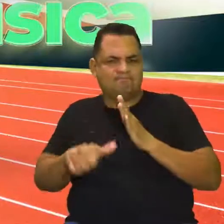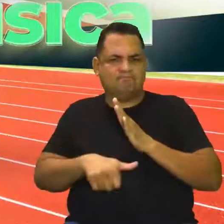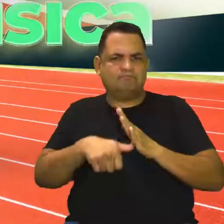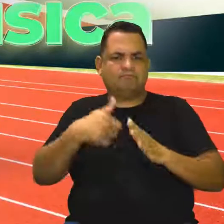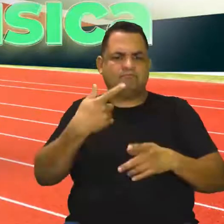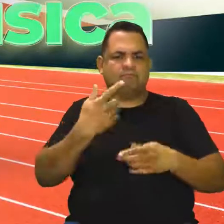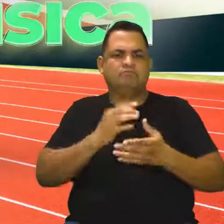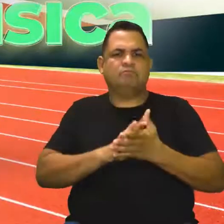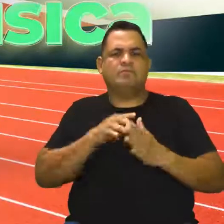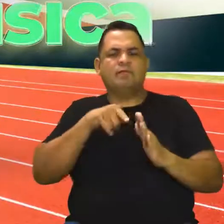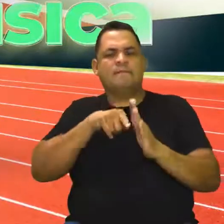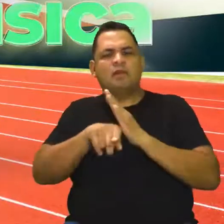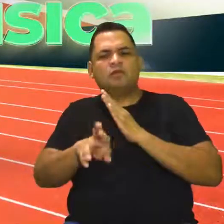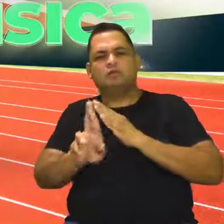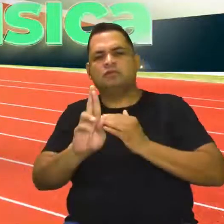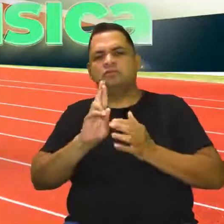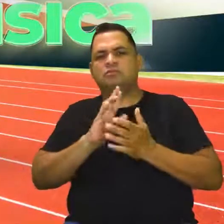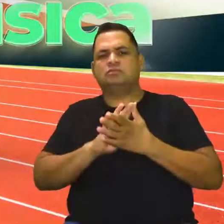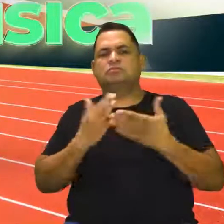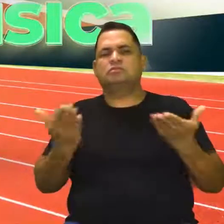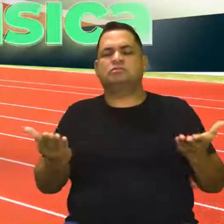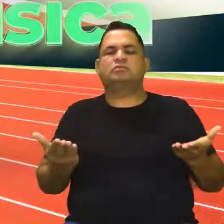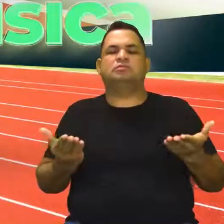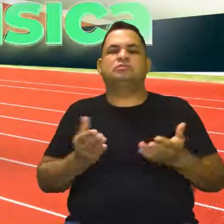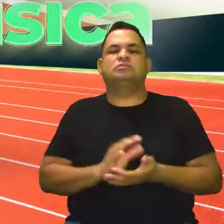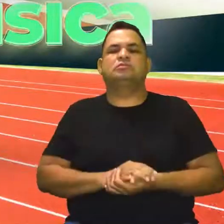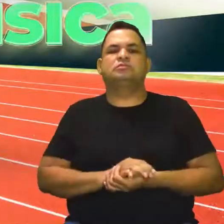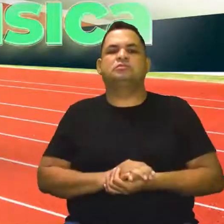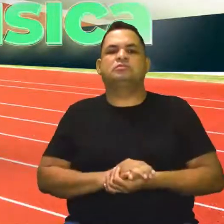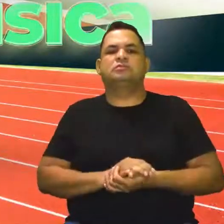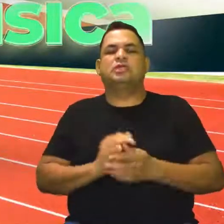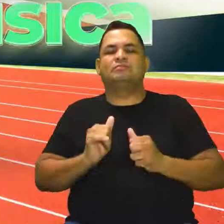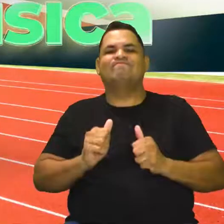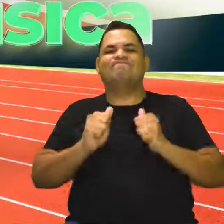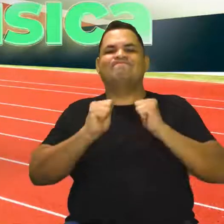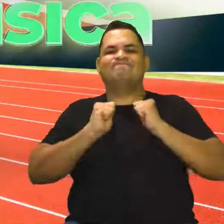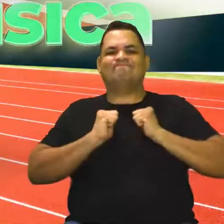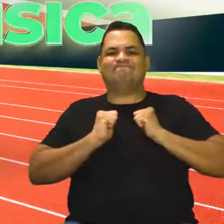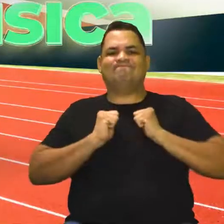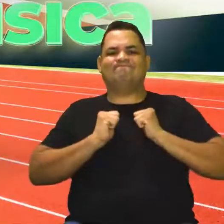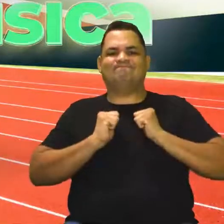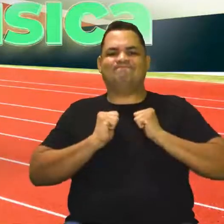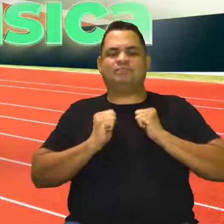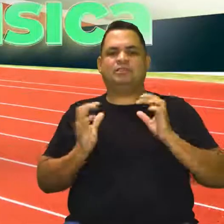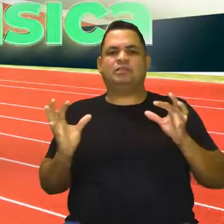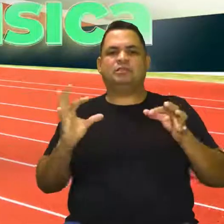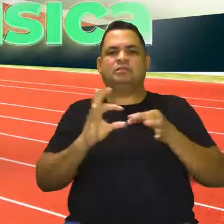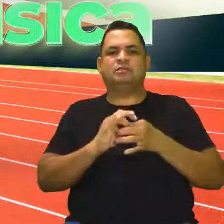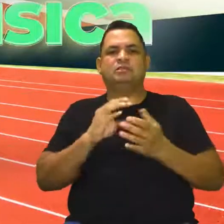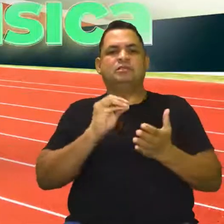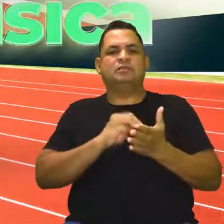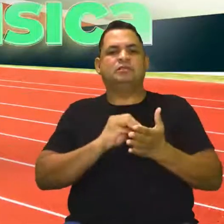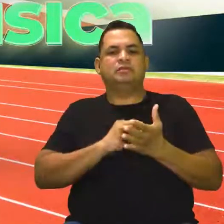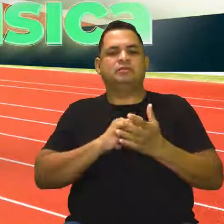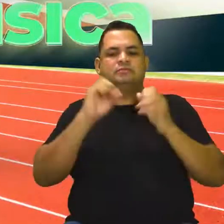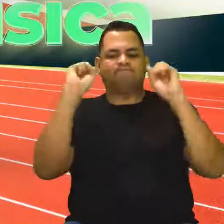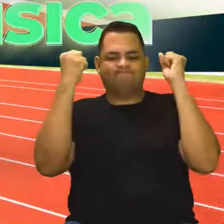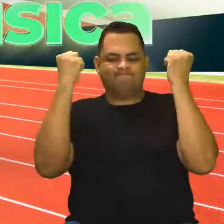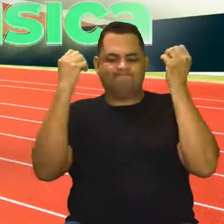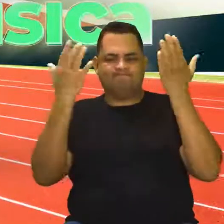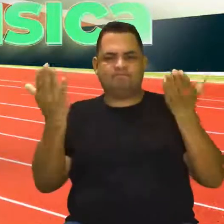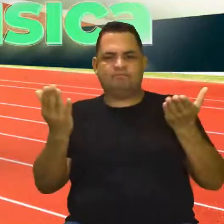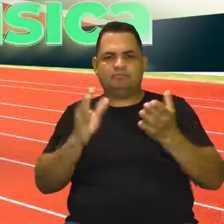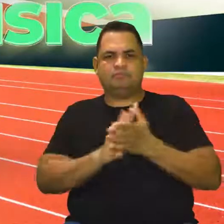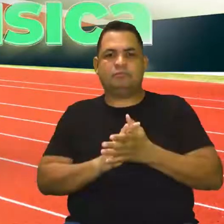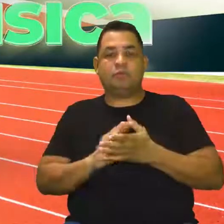de problematização, prof, a gente analisa o seguinte: o sedentarismo está associado ao quê? A falta da atividade física